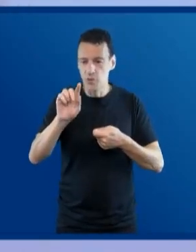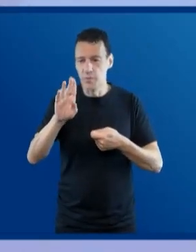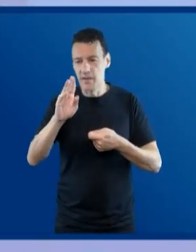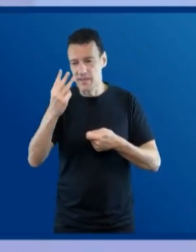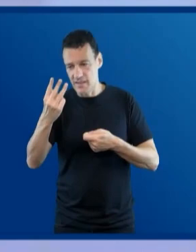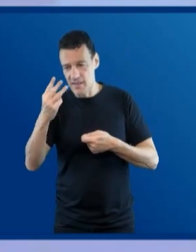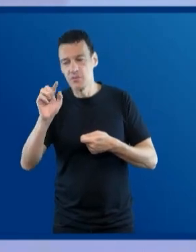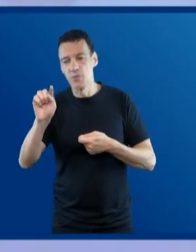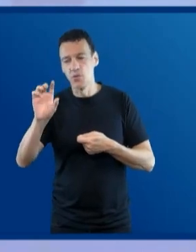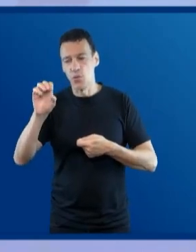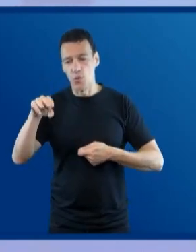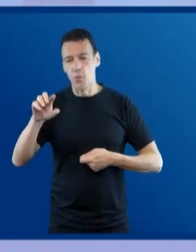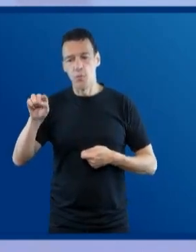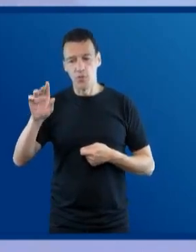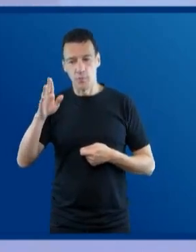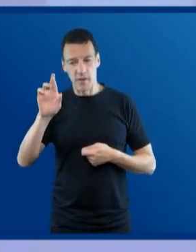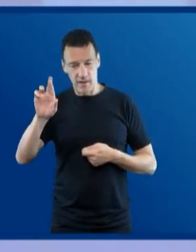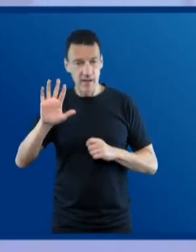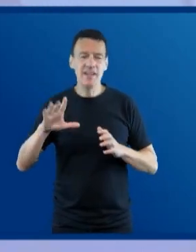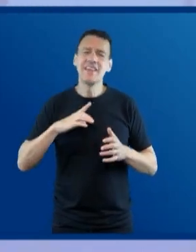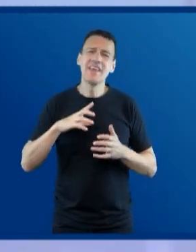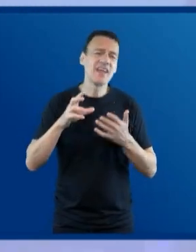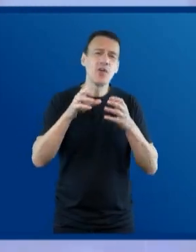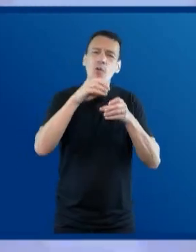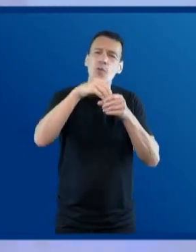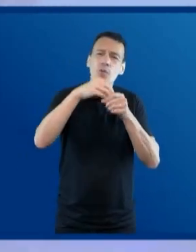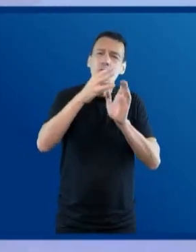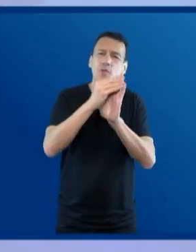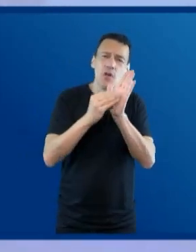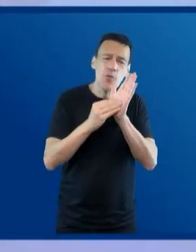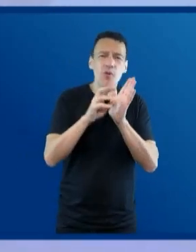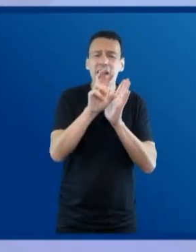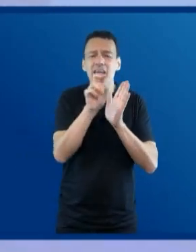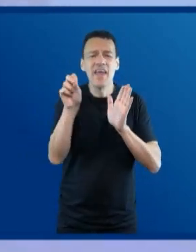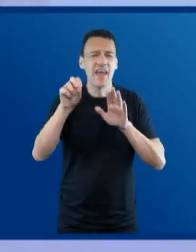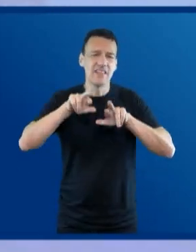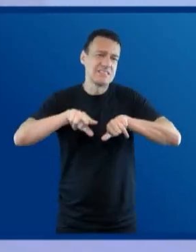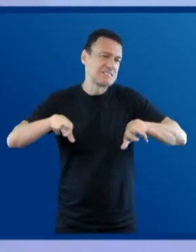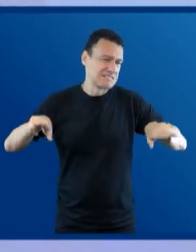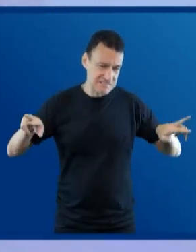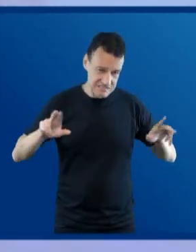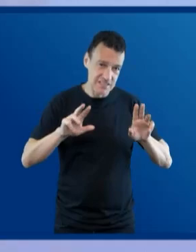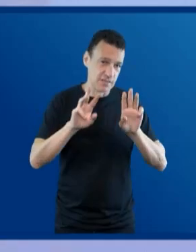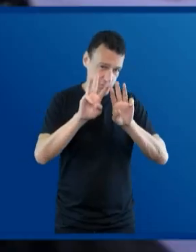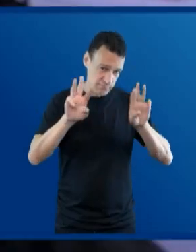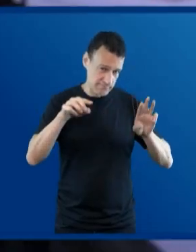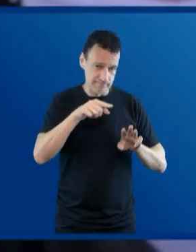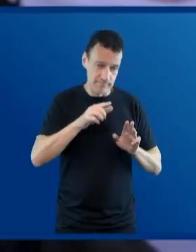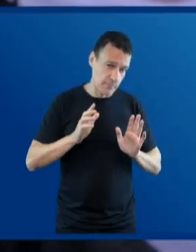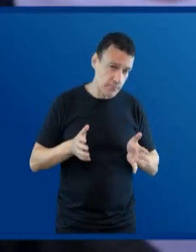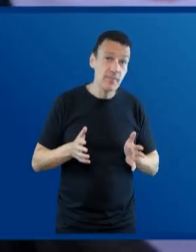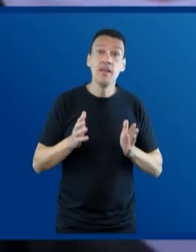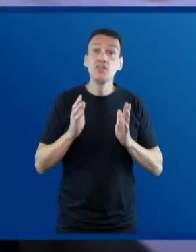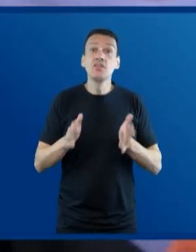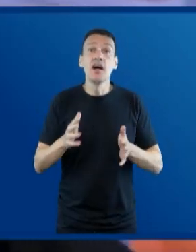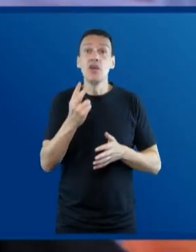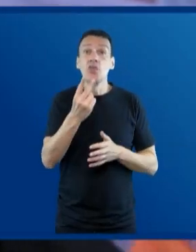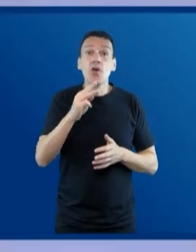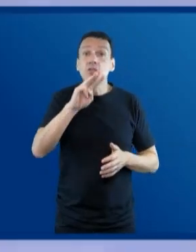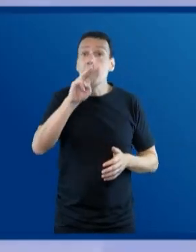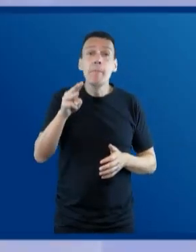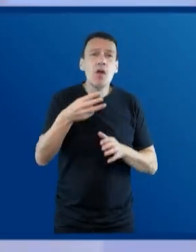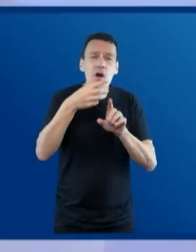edu.b3.com.br, tem mais de 500 conteúdos disponíveis nessa plataforma, já ultrapassamos mais de 2,5 milhões de